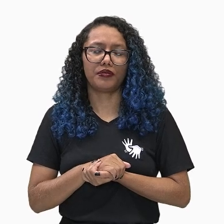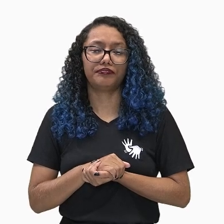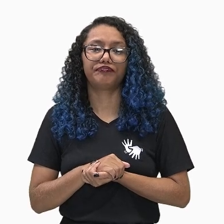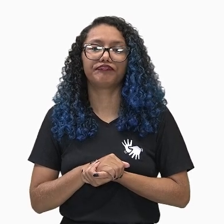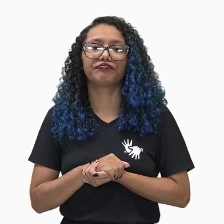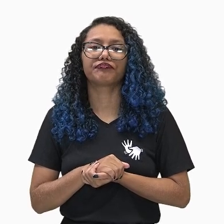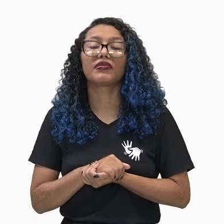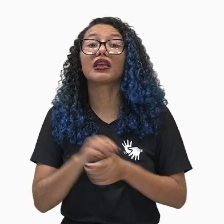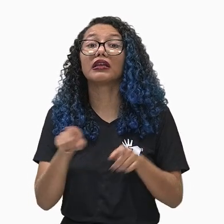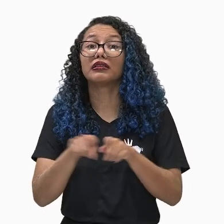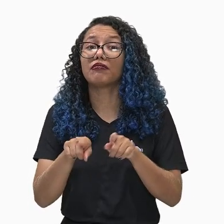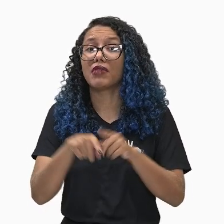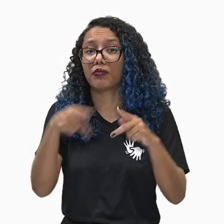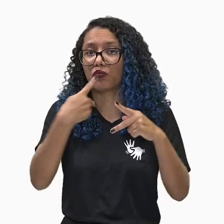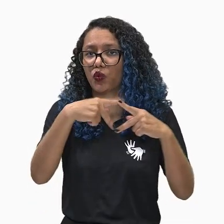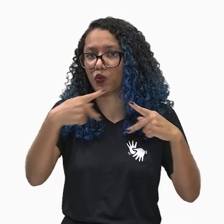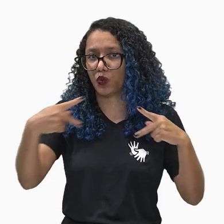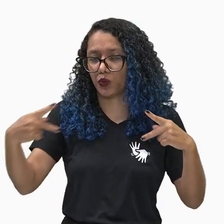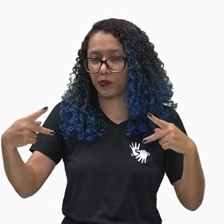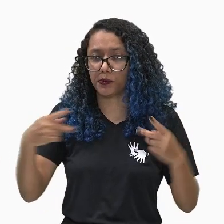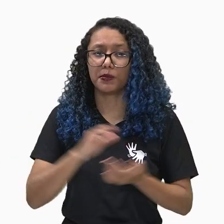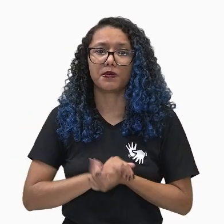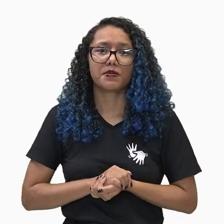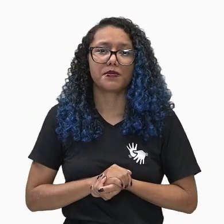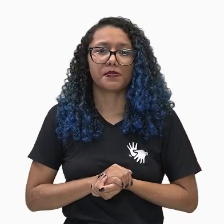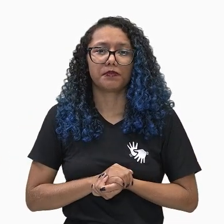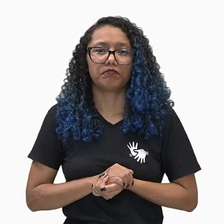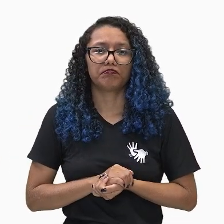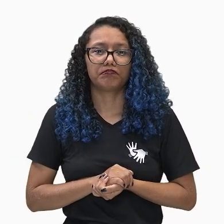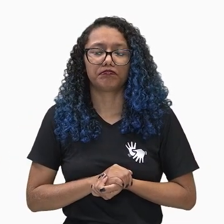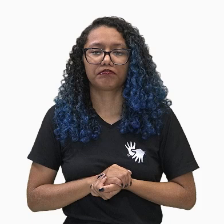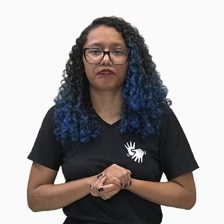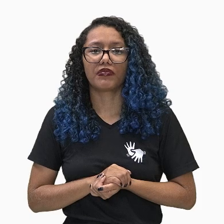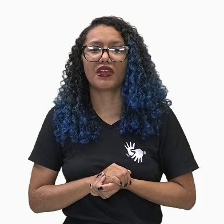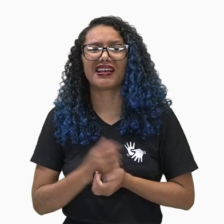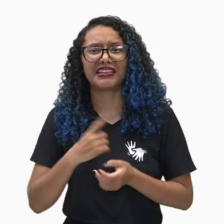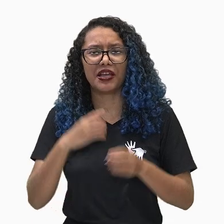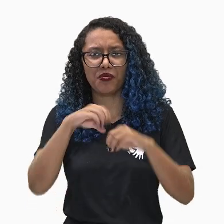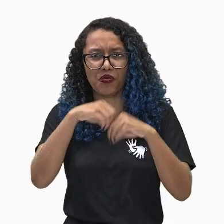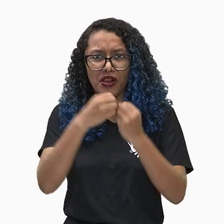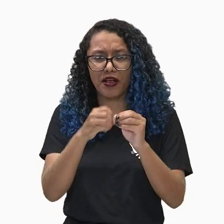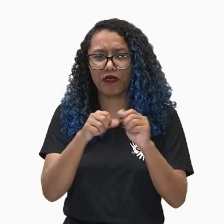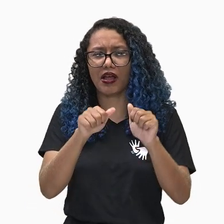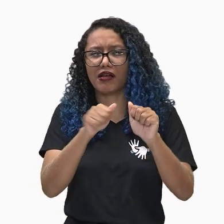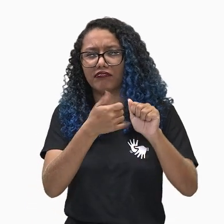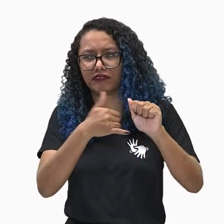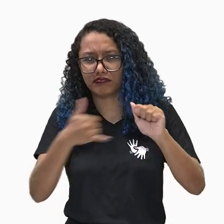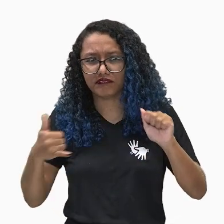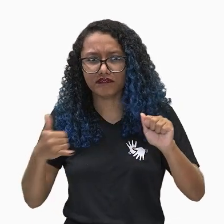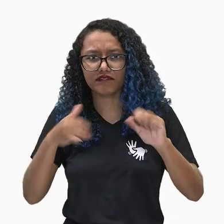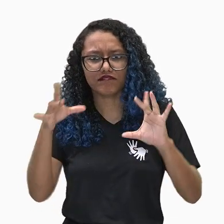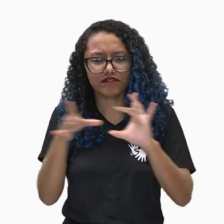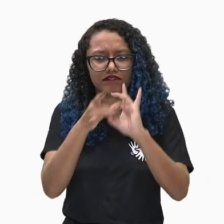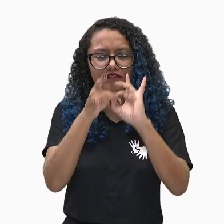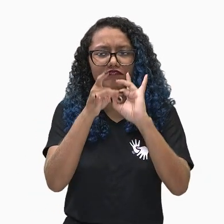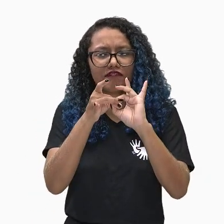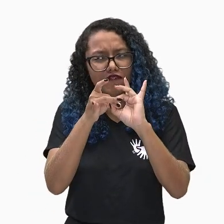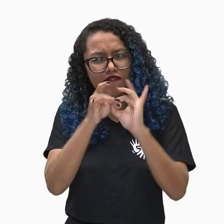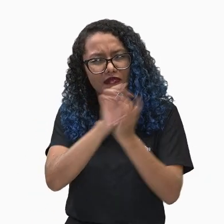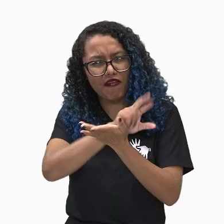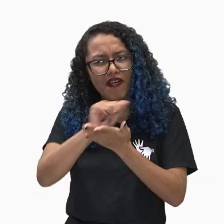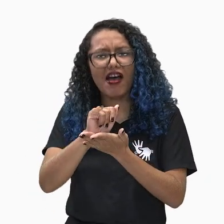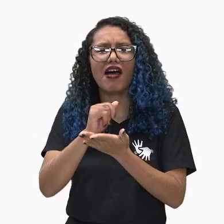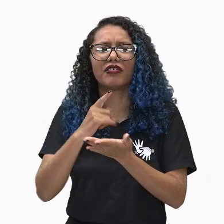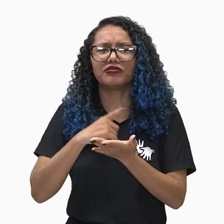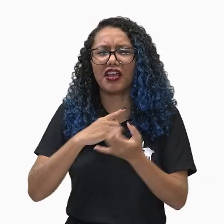as proteínas, né, que são uma união de moléculas de aminoácido presente em leguminosas, feijão,